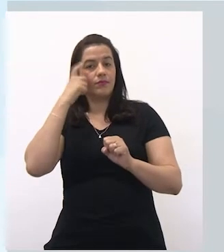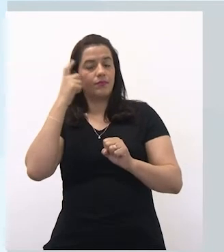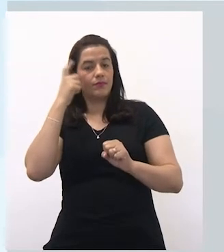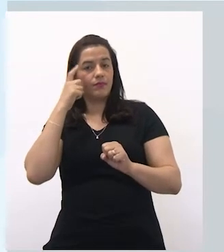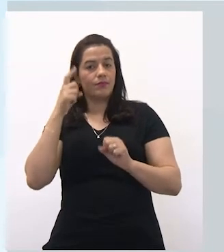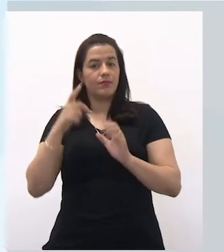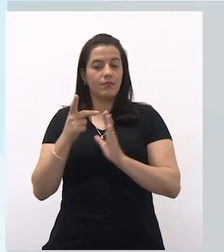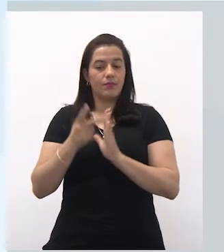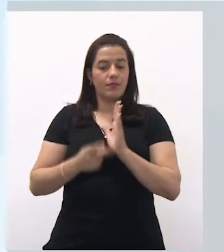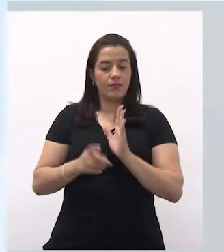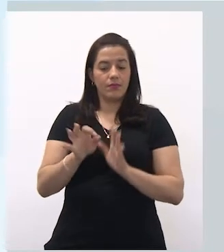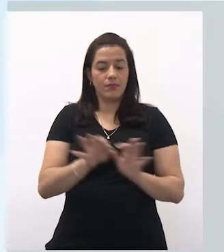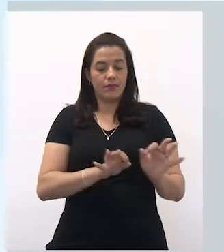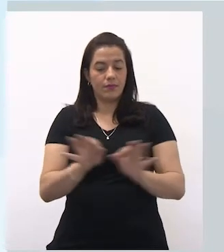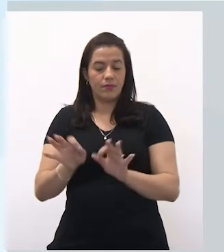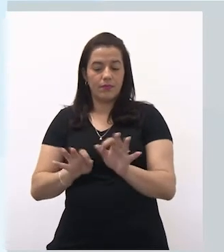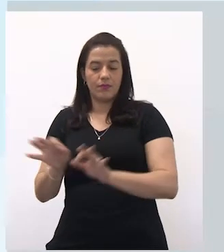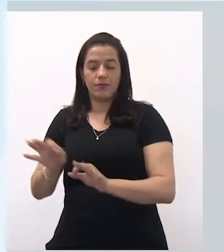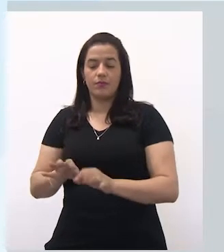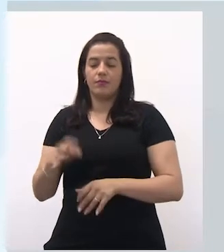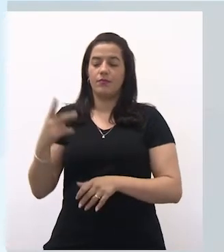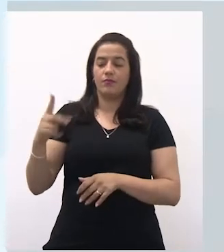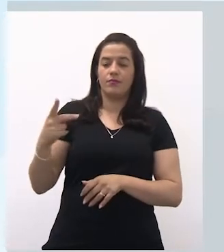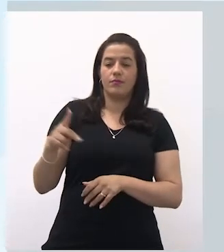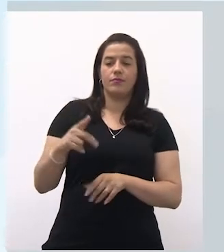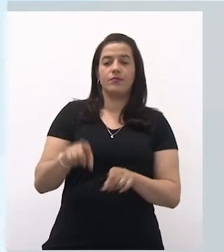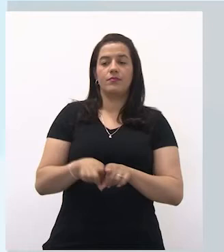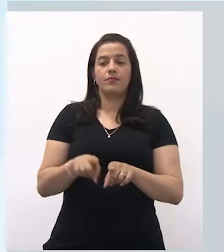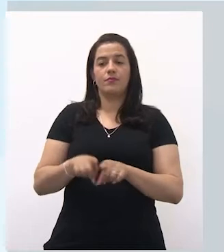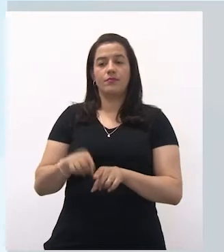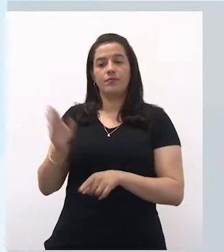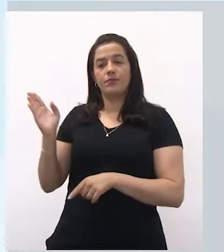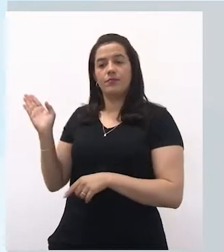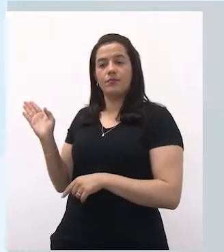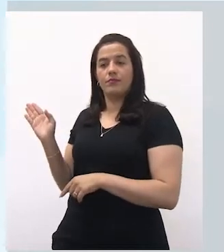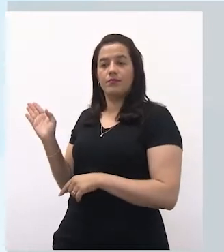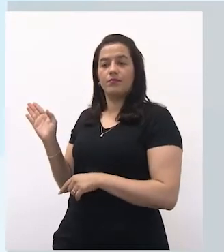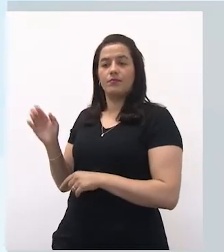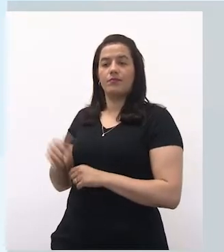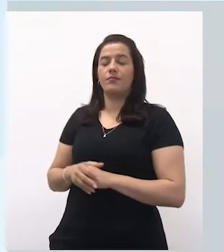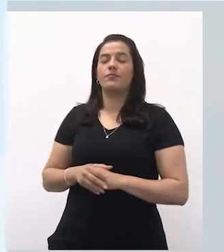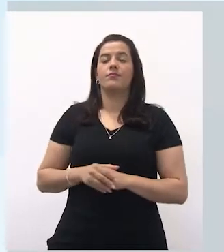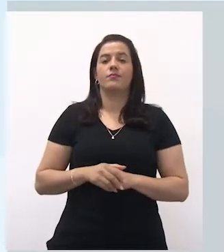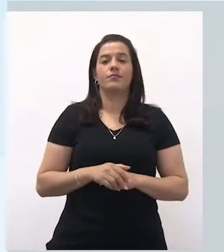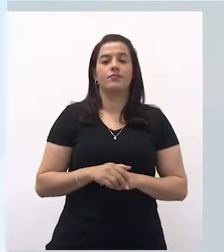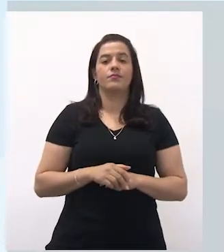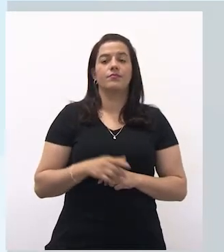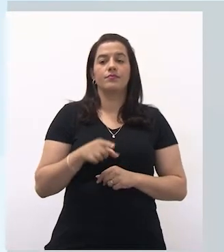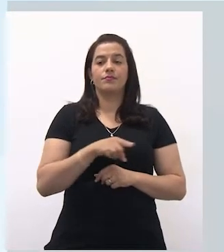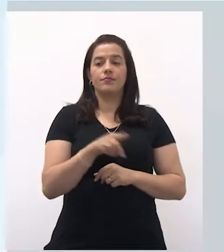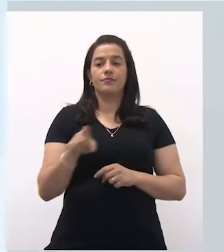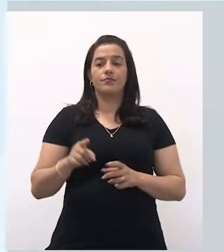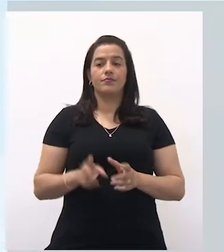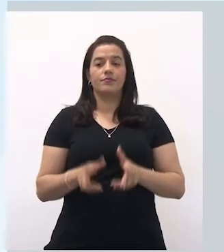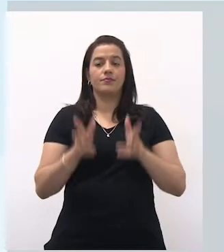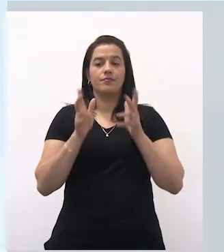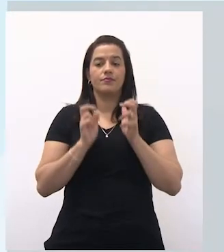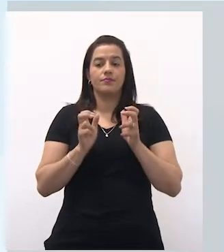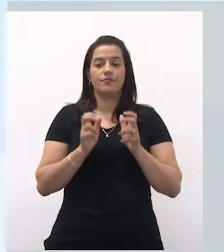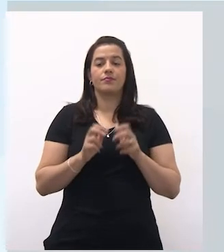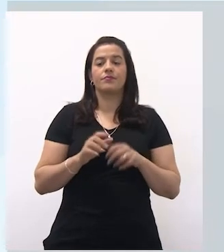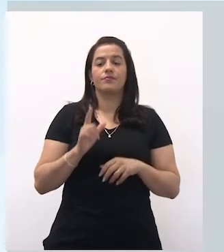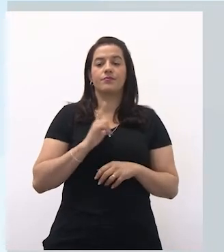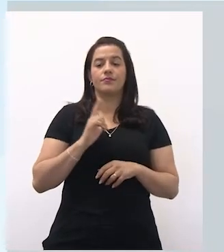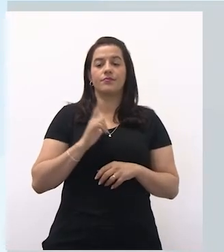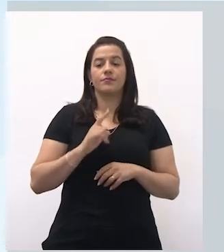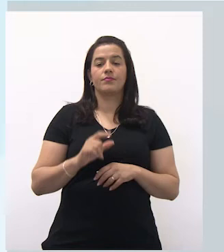de acordo com a taxonomia de Bloom. Aqui, nós vamos perceber o que Bloom,